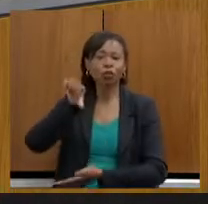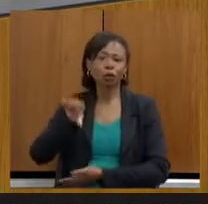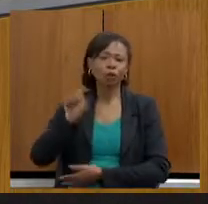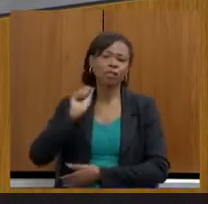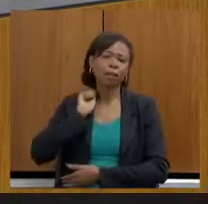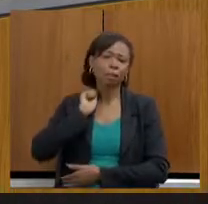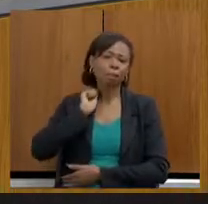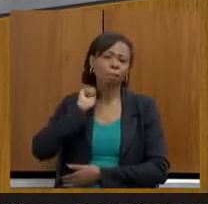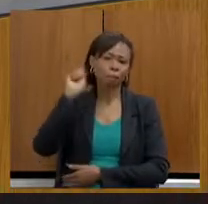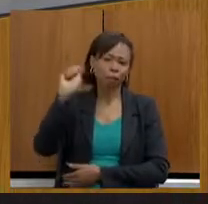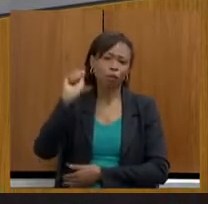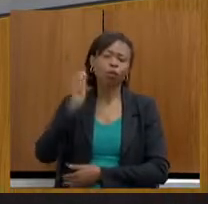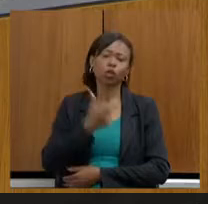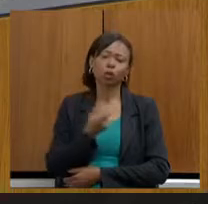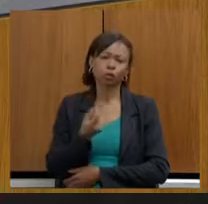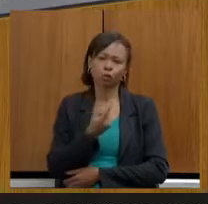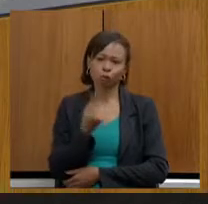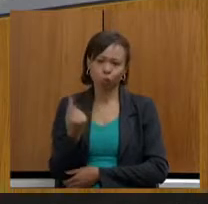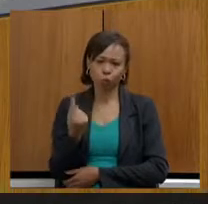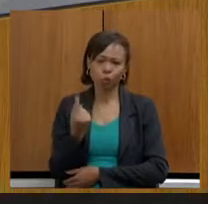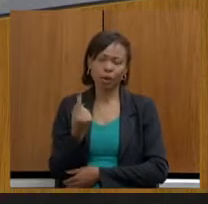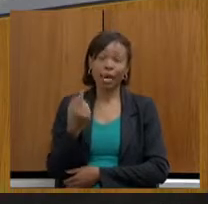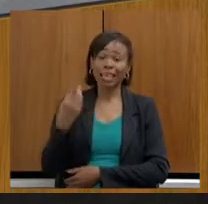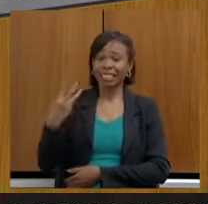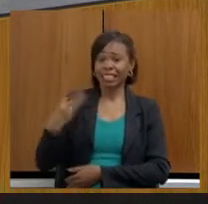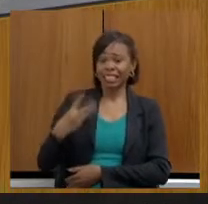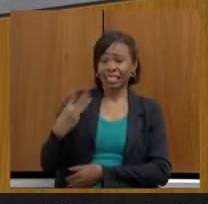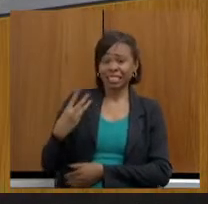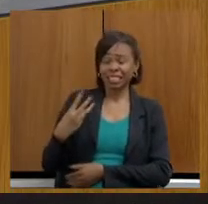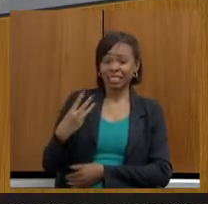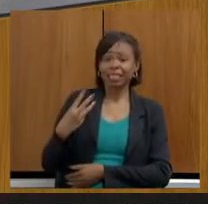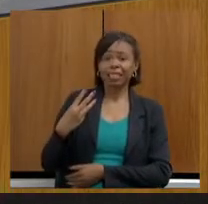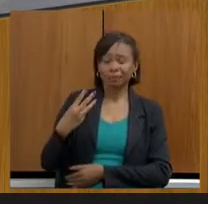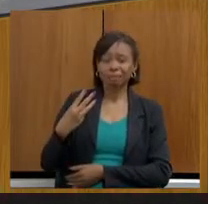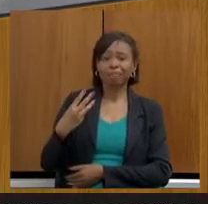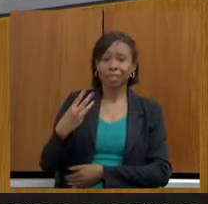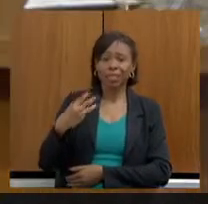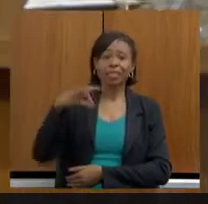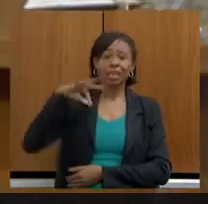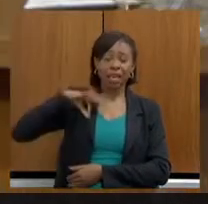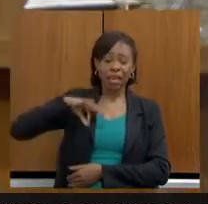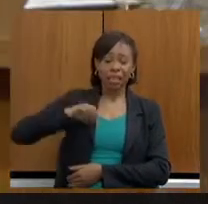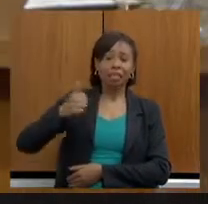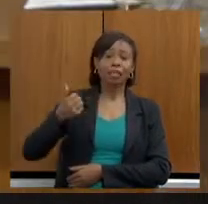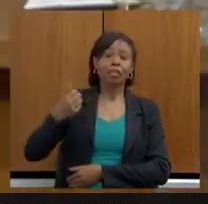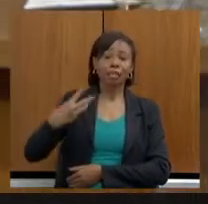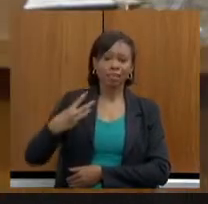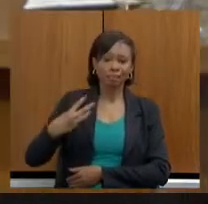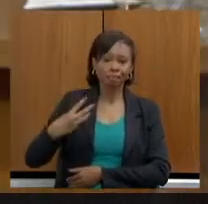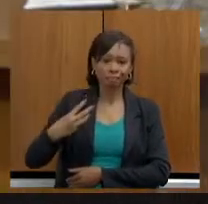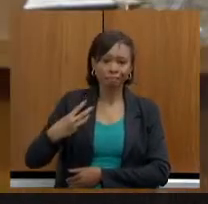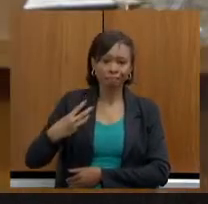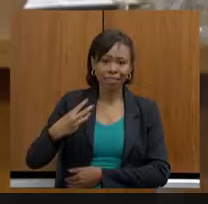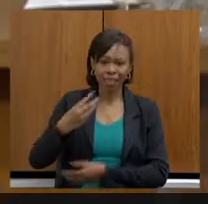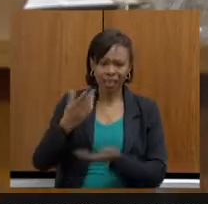de abril a terceira folha de pagamento 13º não é trivial